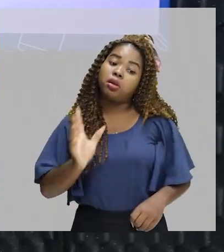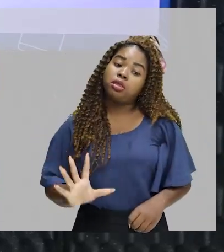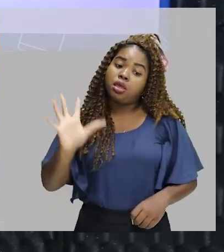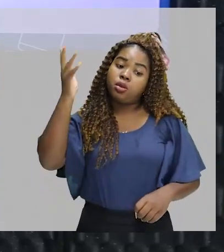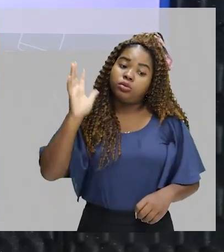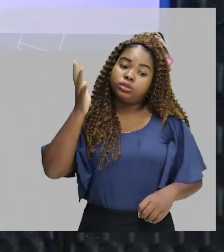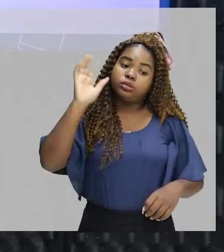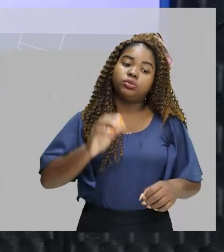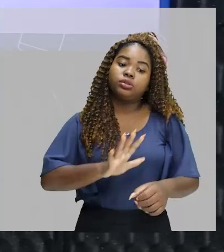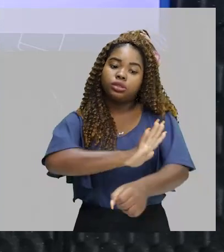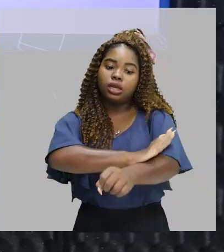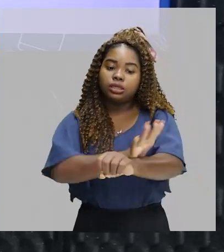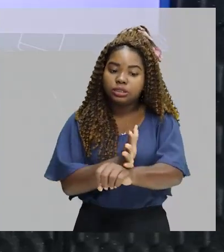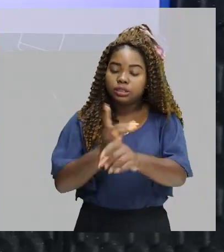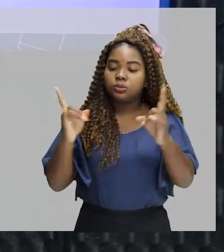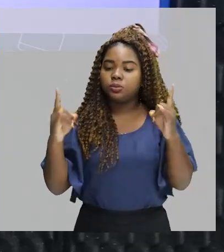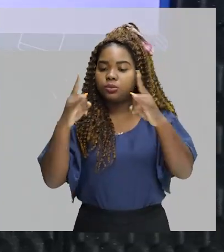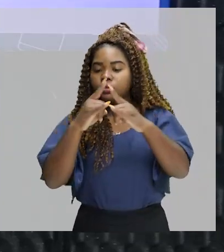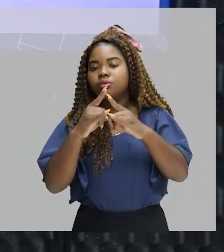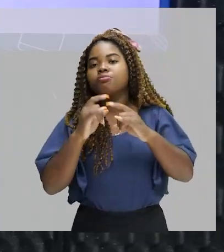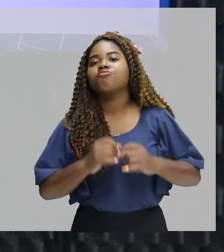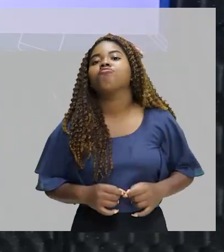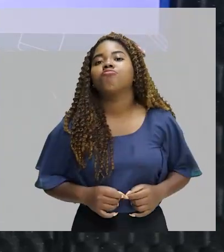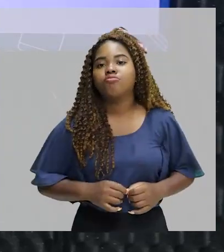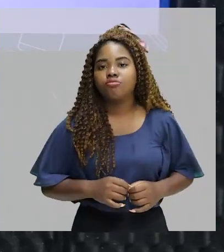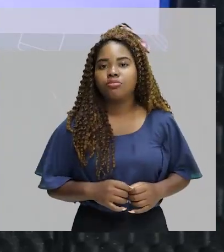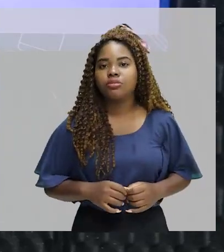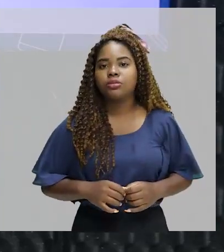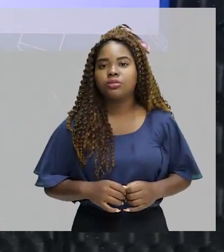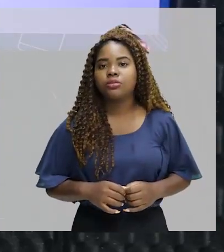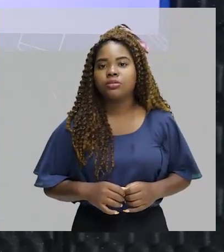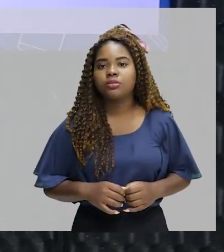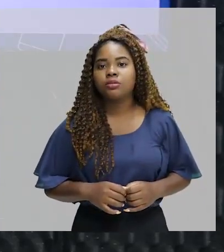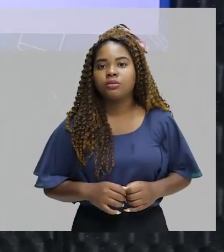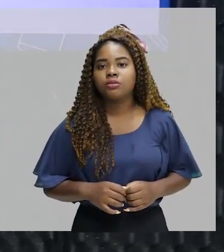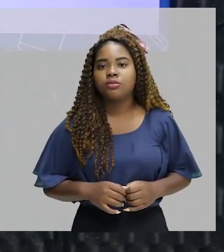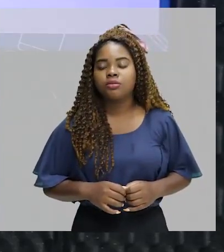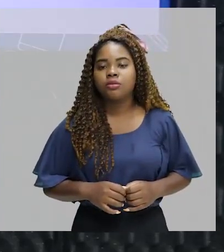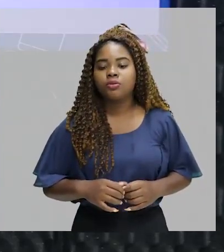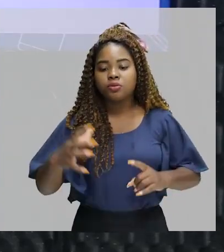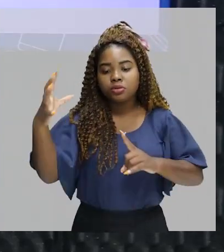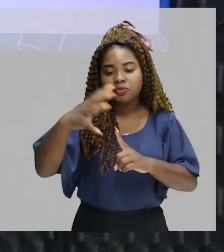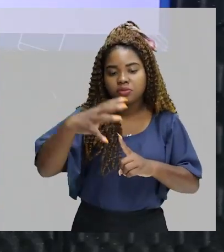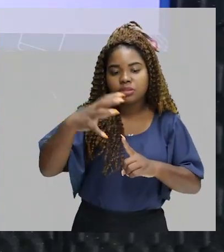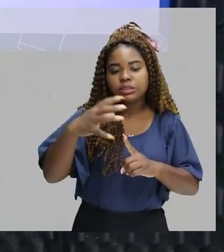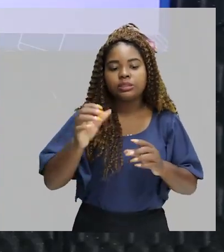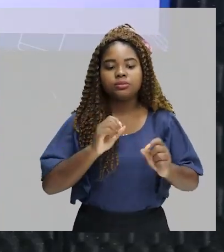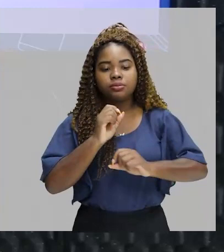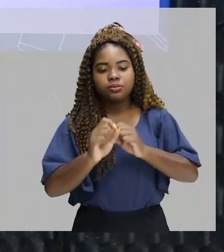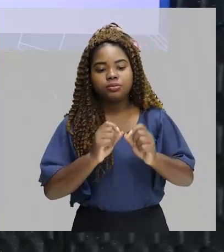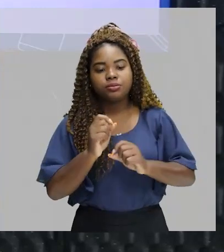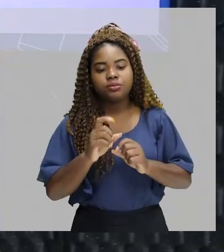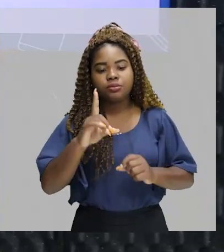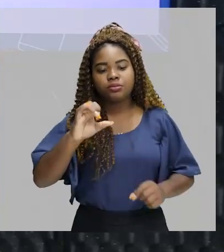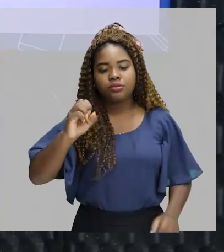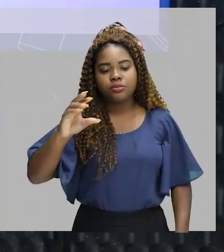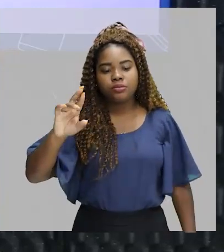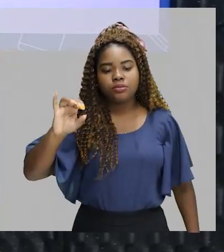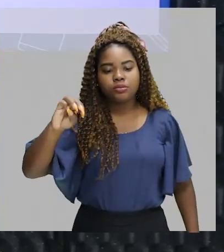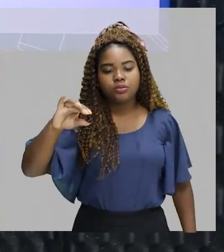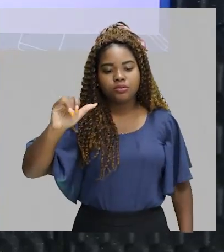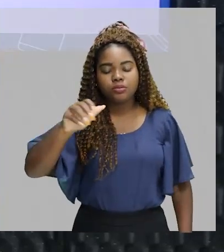racismo institucional. É quando se institucionaliza a discriminação racial a partir dessas